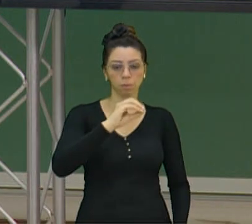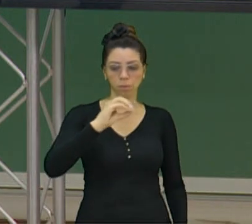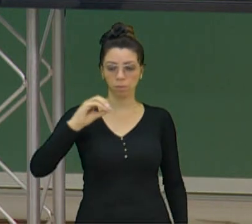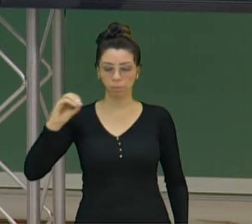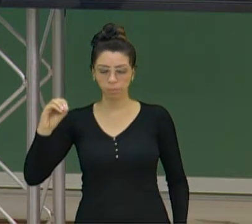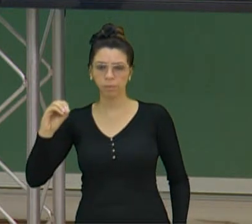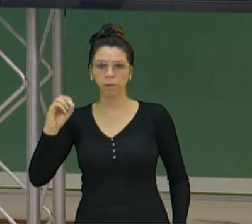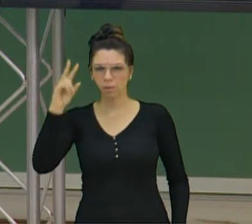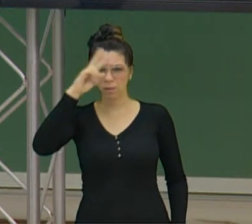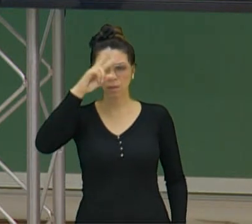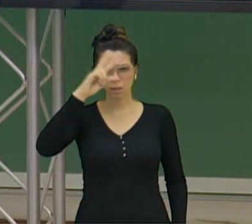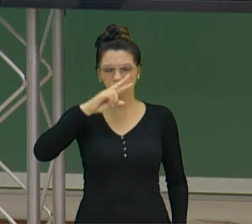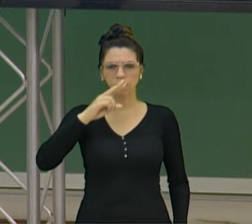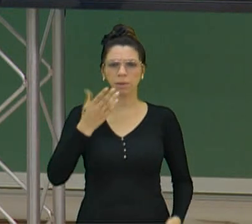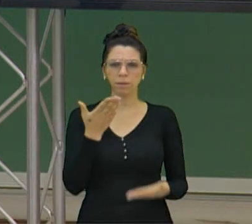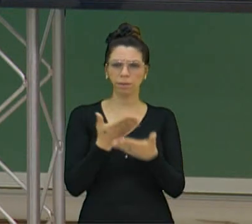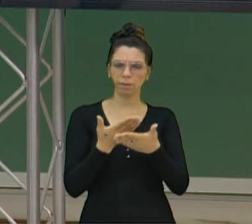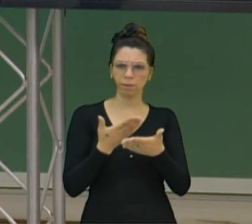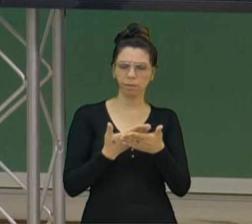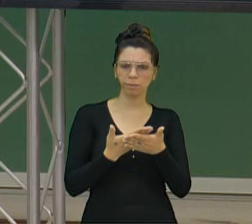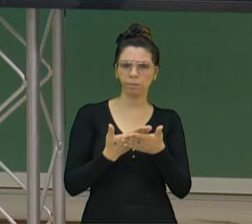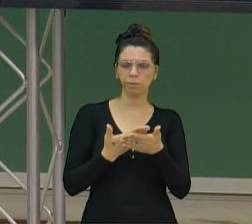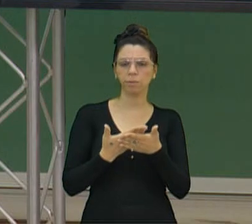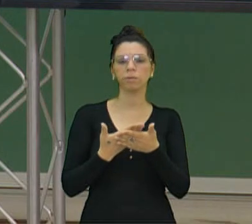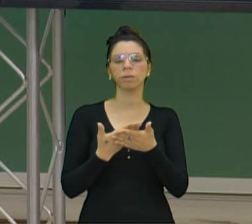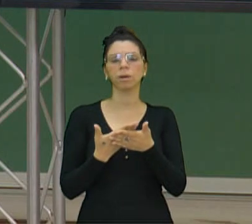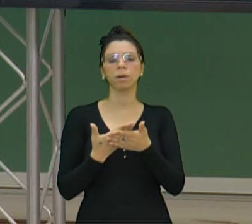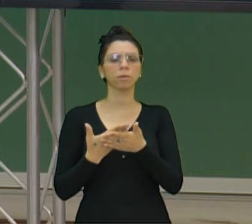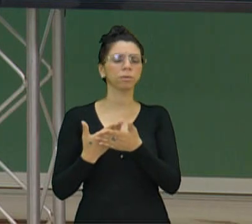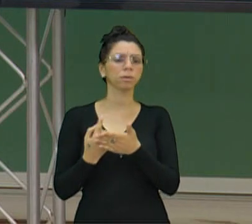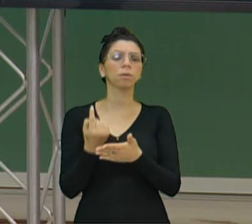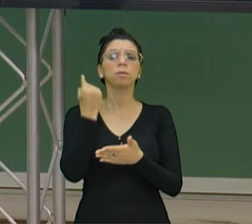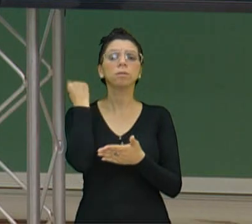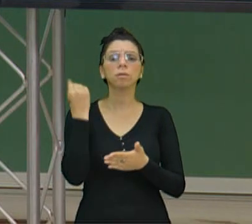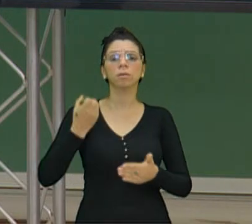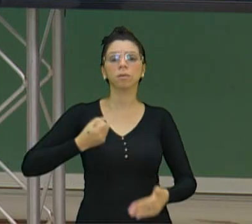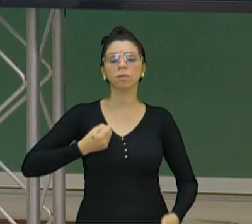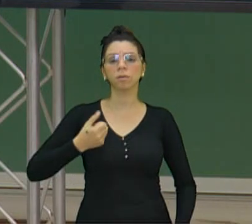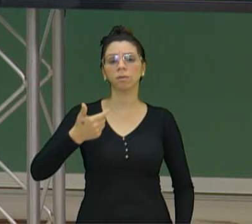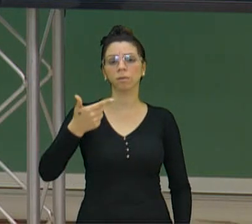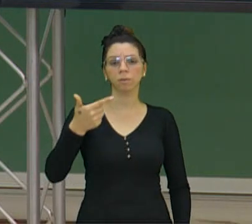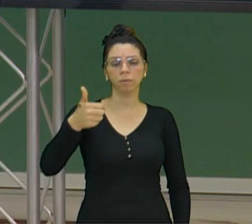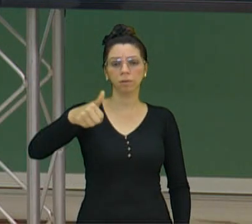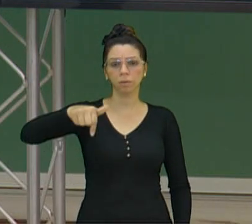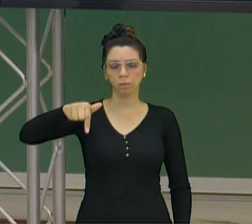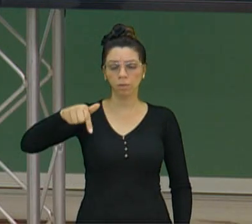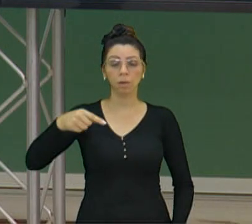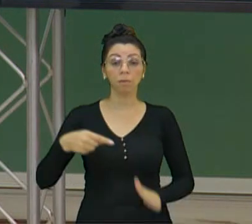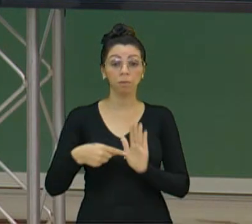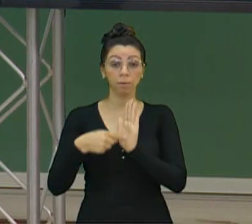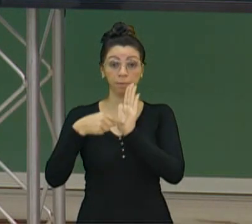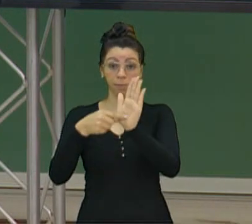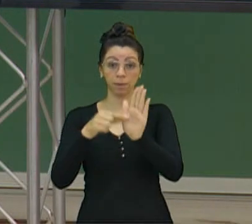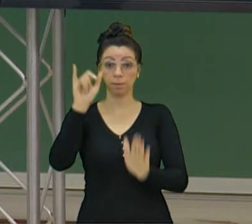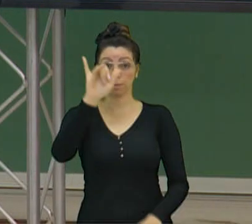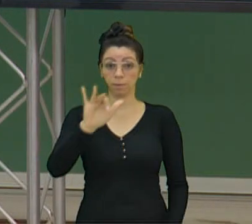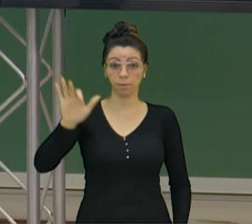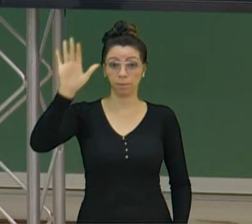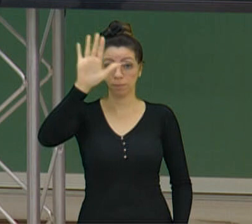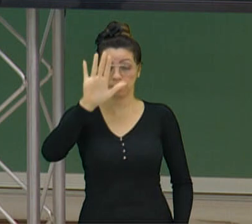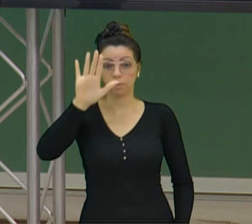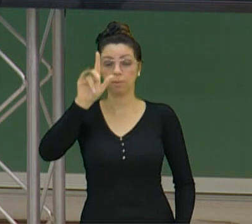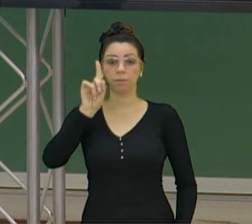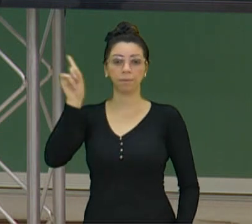nós conversamos sobre a Associação Meninos do Morumbi? Então aqui nós temos uma imagem de uma apresentação que eles fizeram em